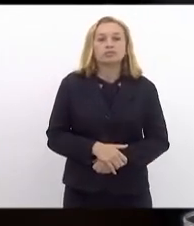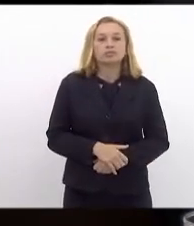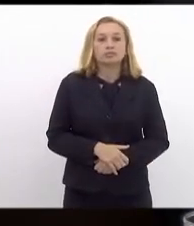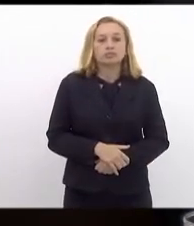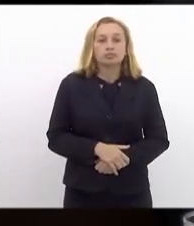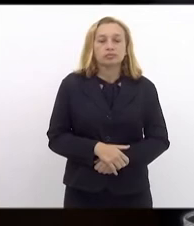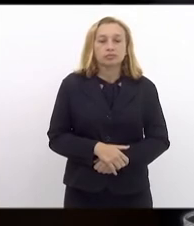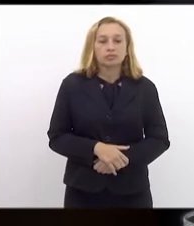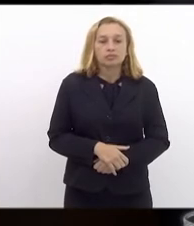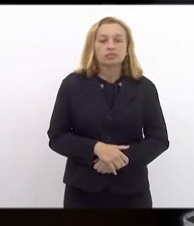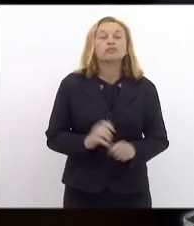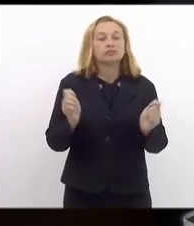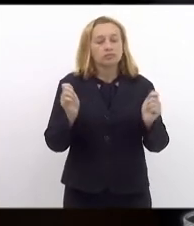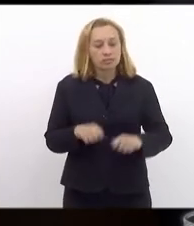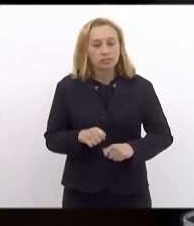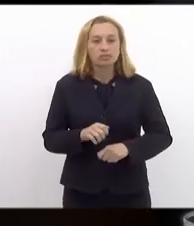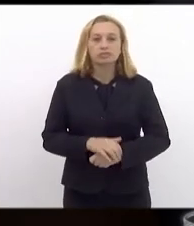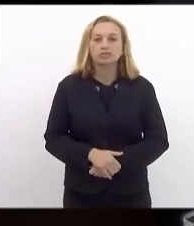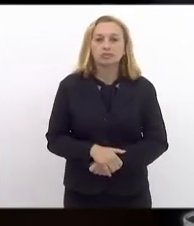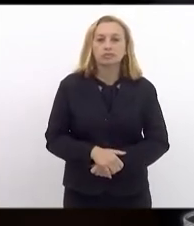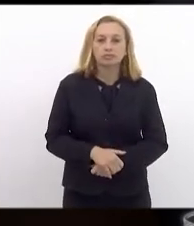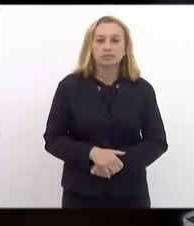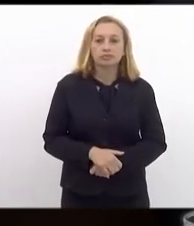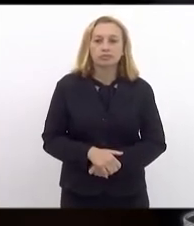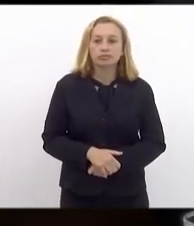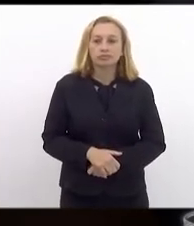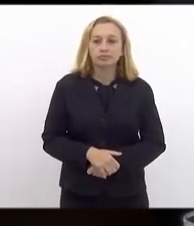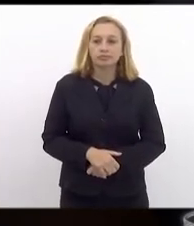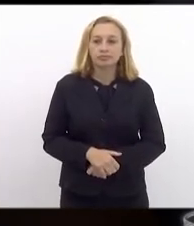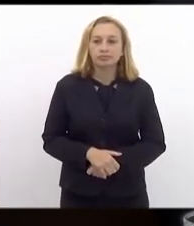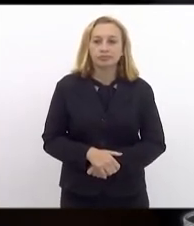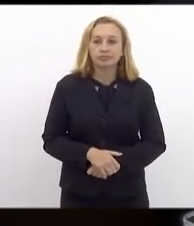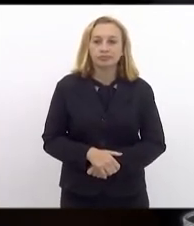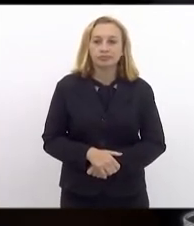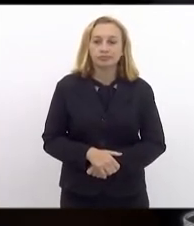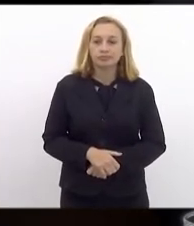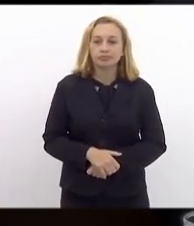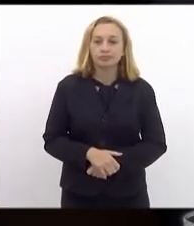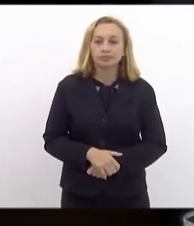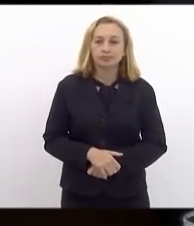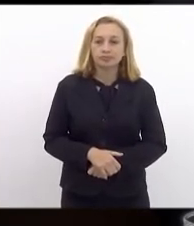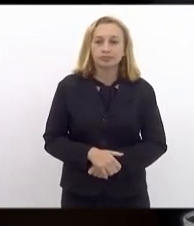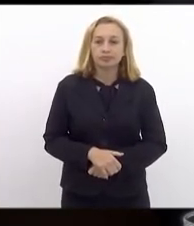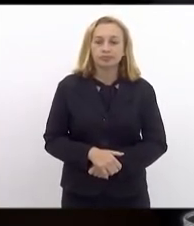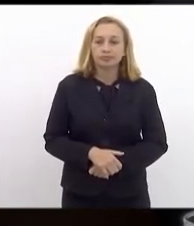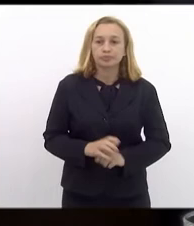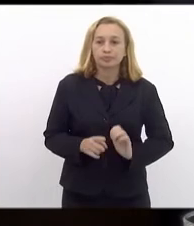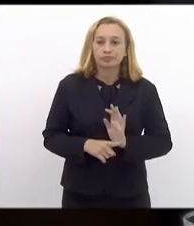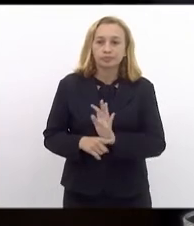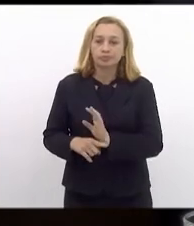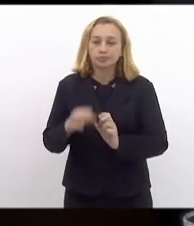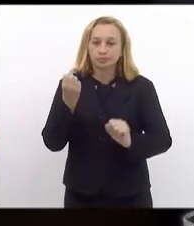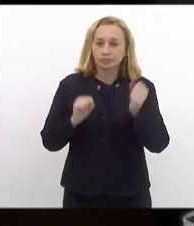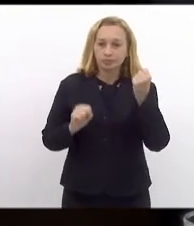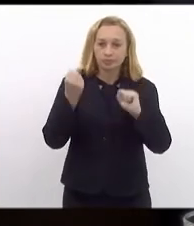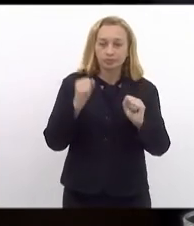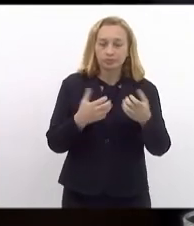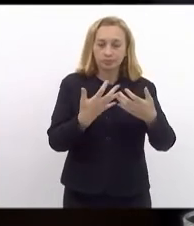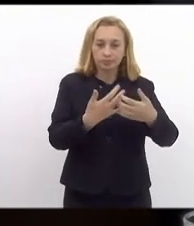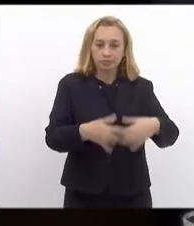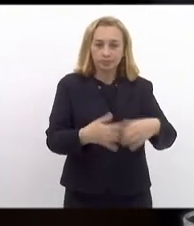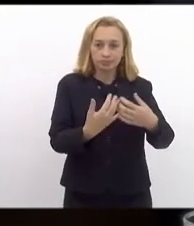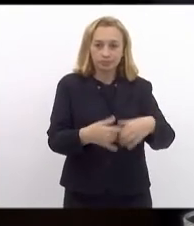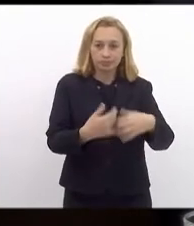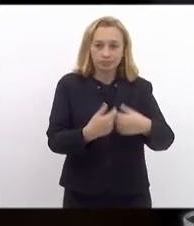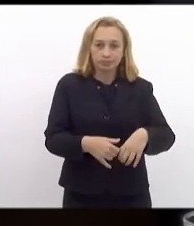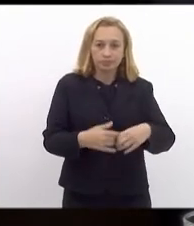e a possibilidade de favorecimento das Indústrias estabelecidas em Petrópolis